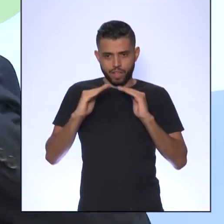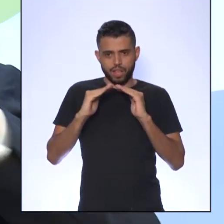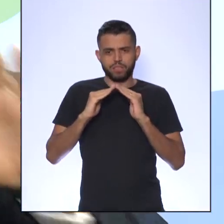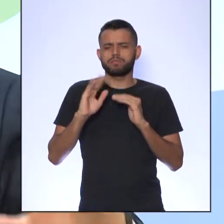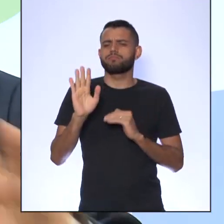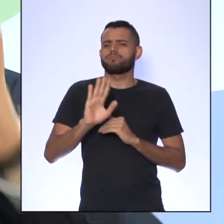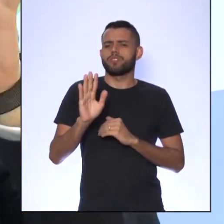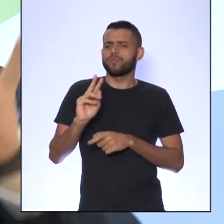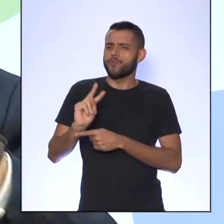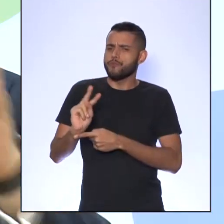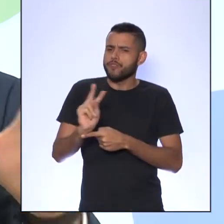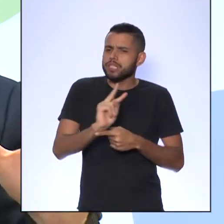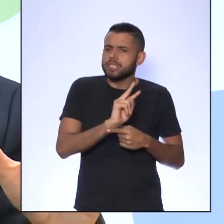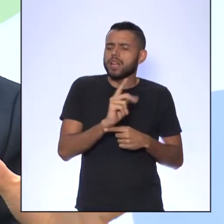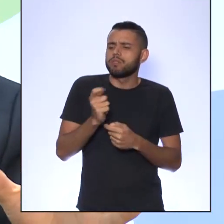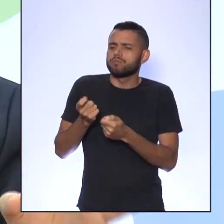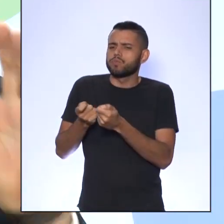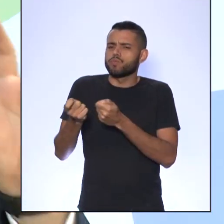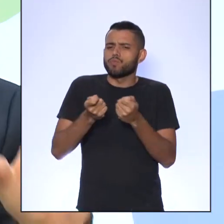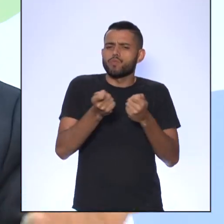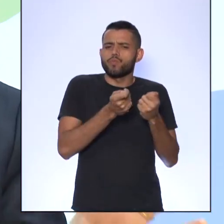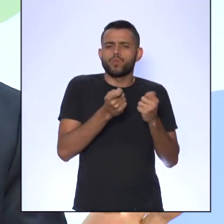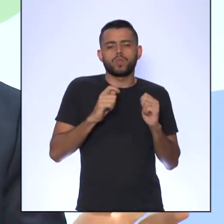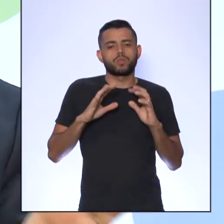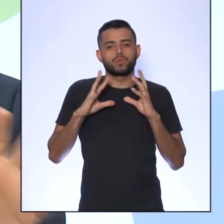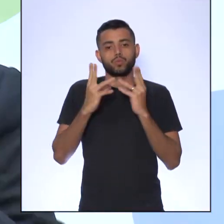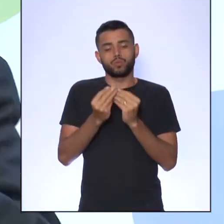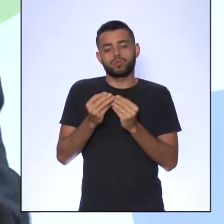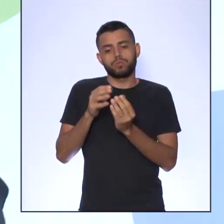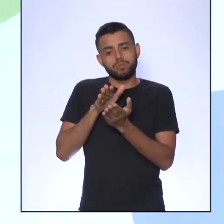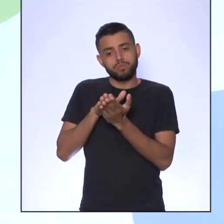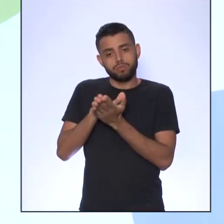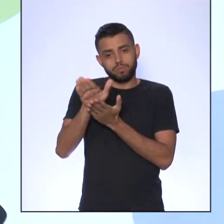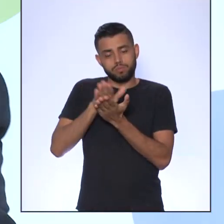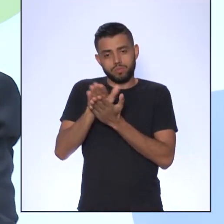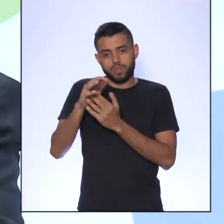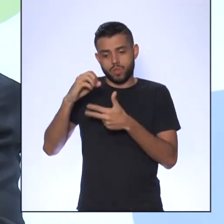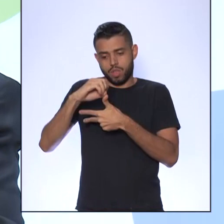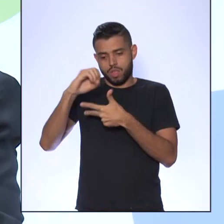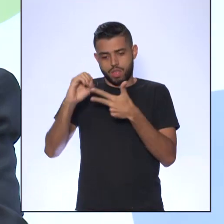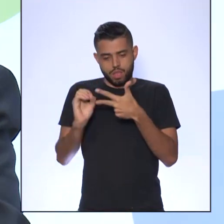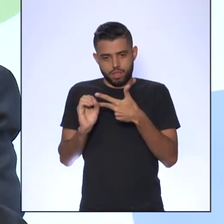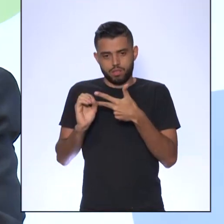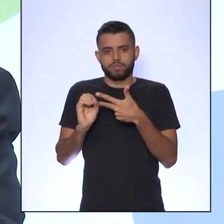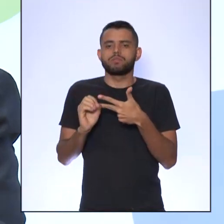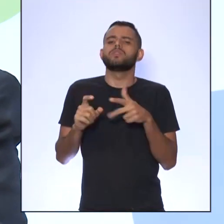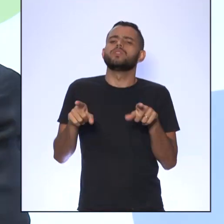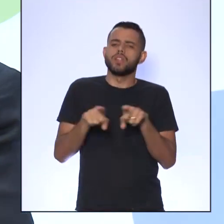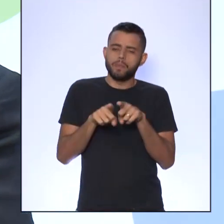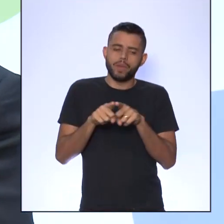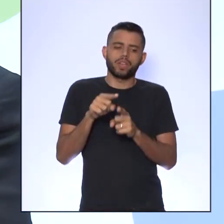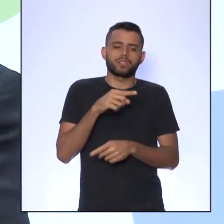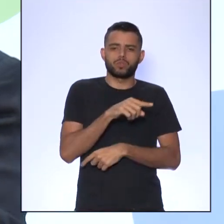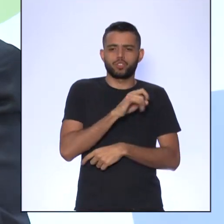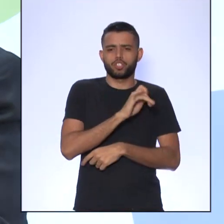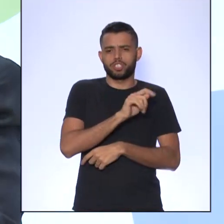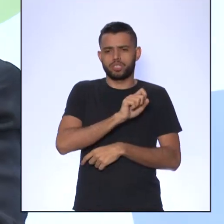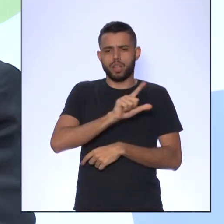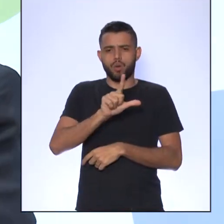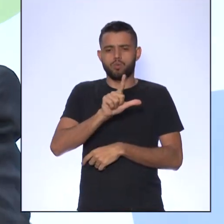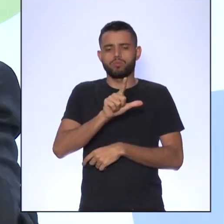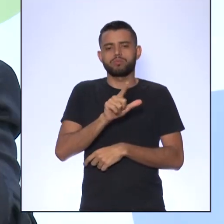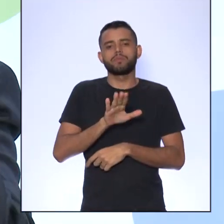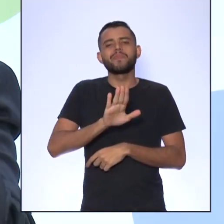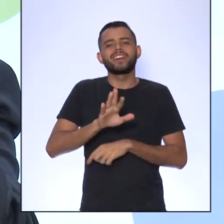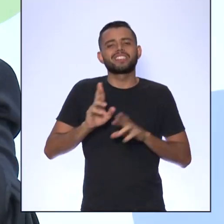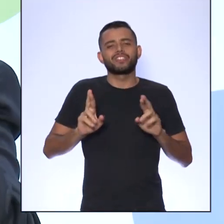vai ter todo o controle, tudo aquilo que se tem no Enem para o impresso, também vai ter de cuidado, né, no digital. Agora é diferente, você